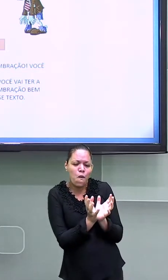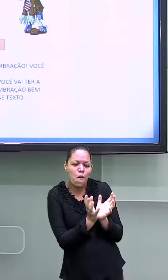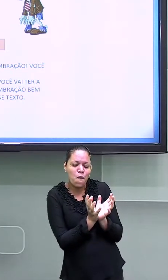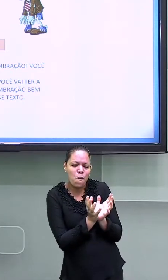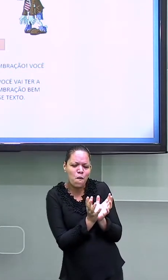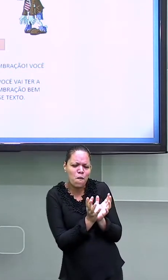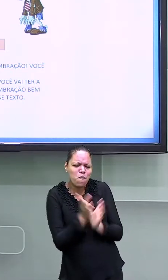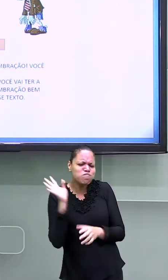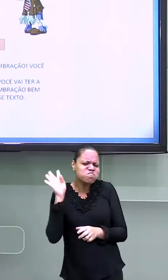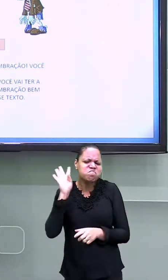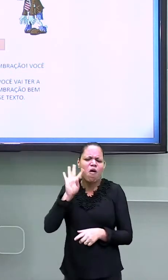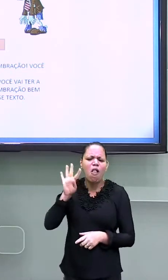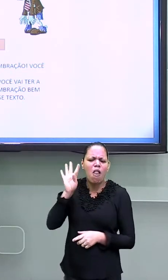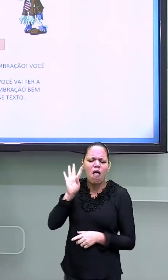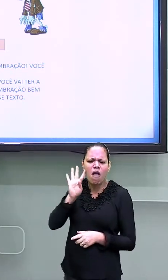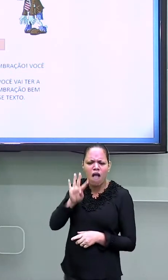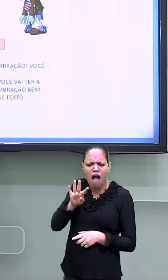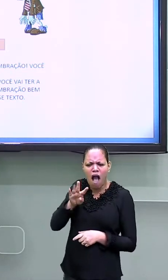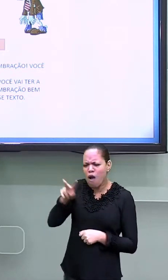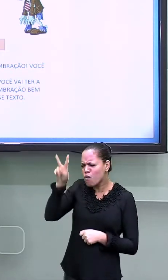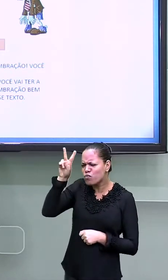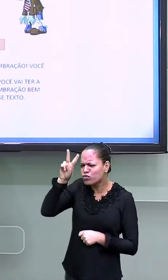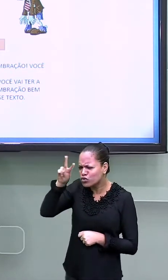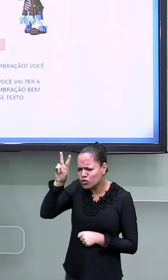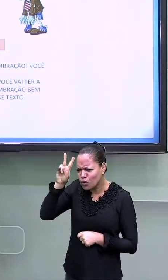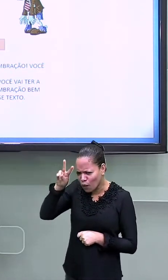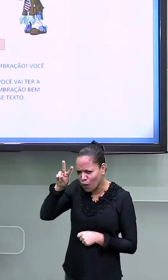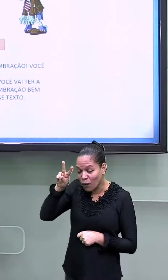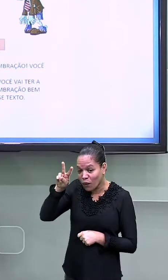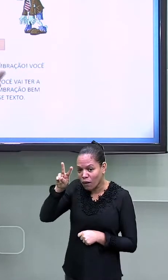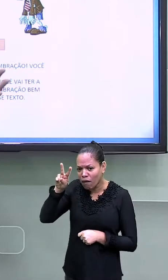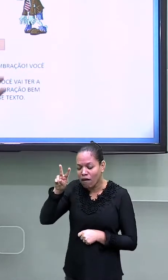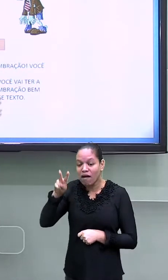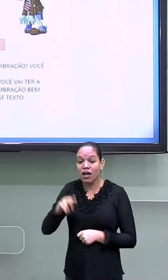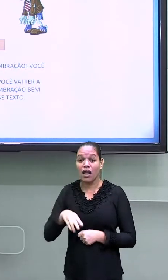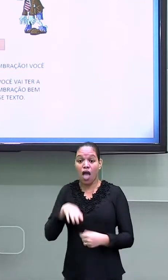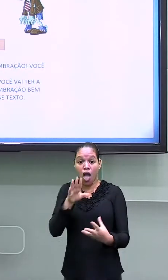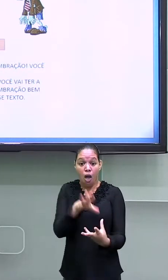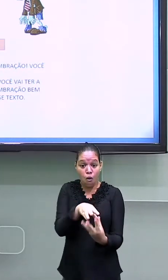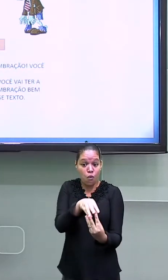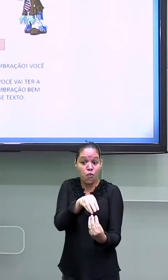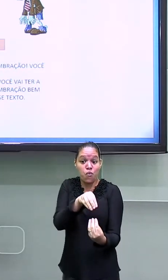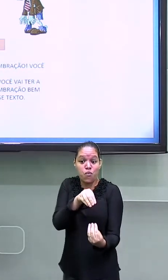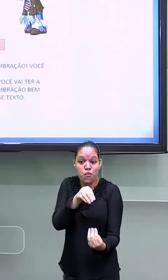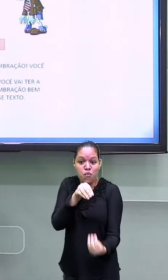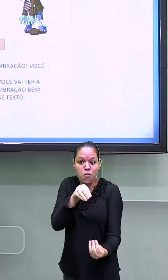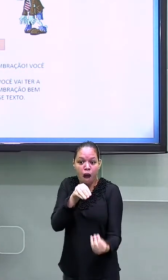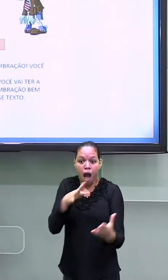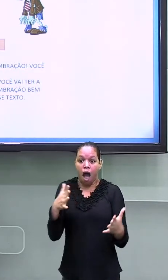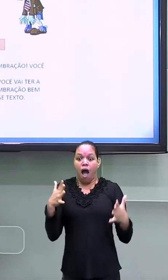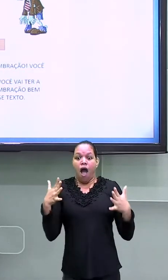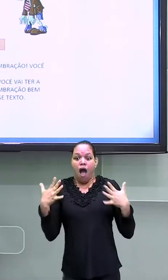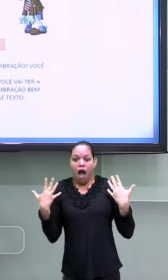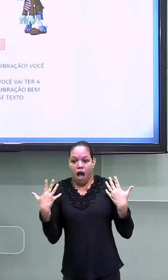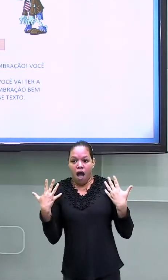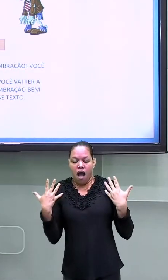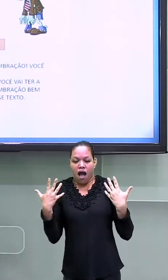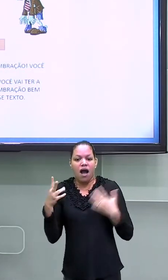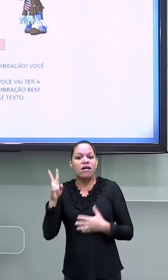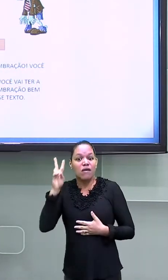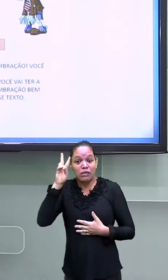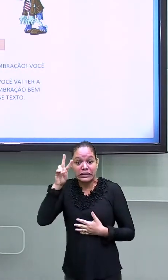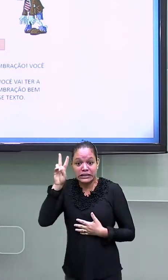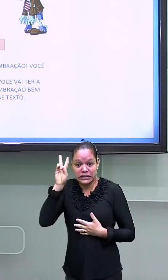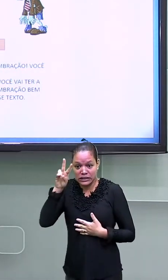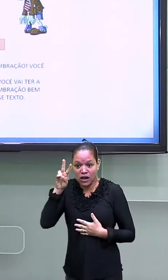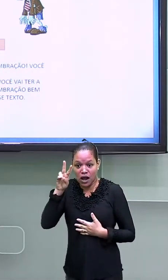assombração. Quem aí em casa já ouviu um conto de assombração? Às vezes reúne lá com a família no quarto, apaga as luzes, acende uma